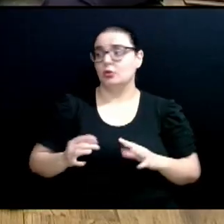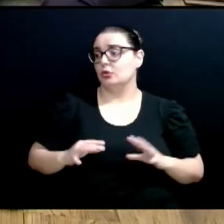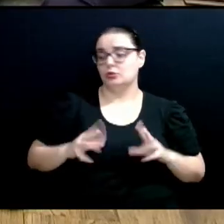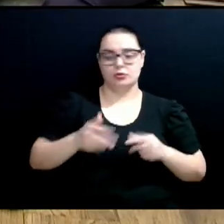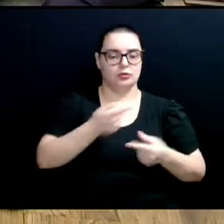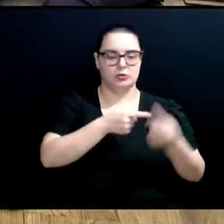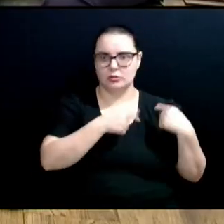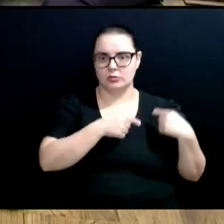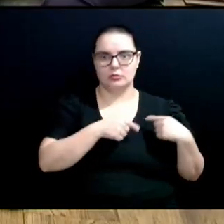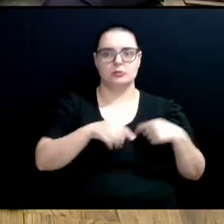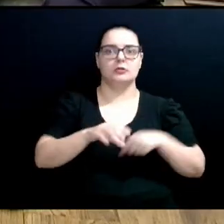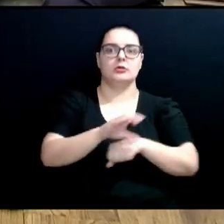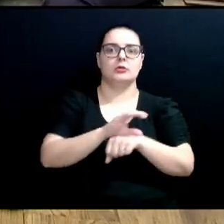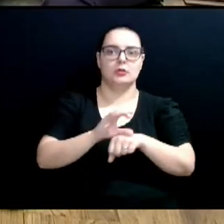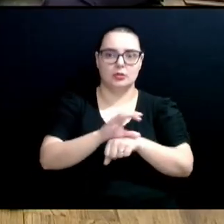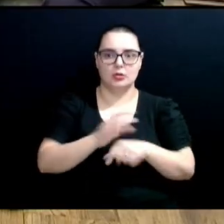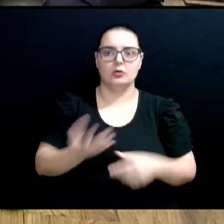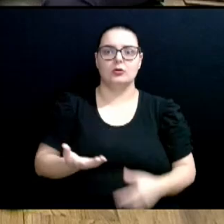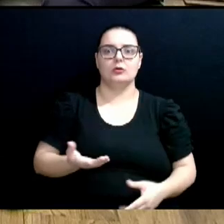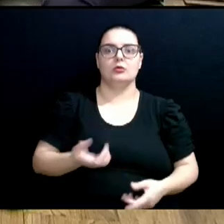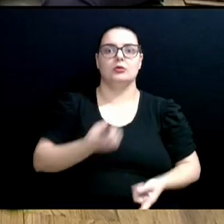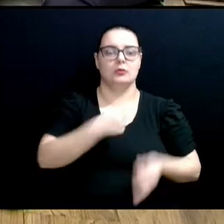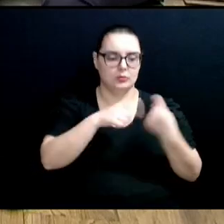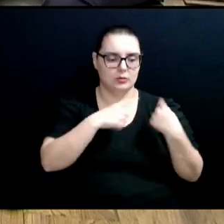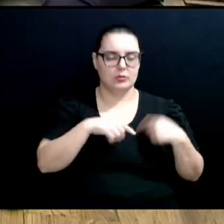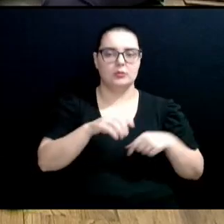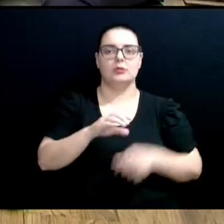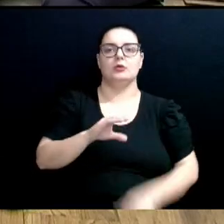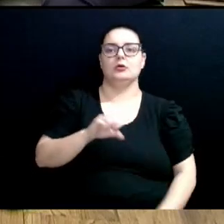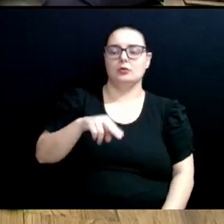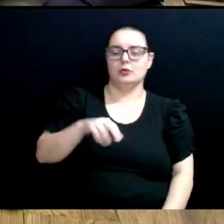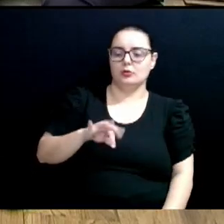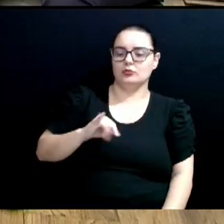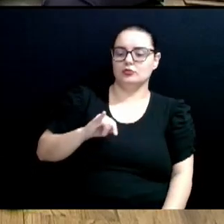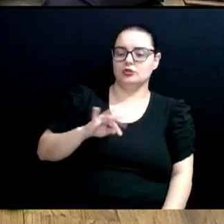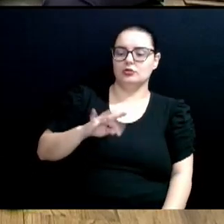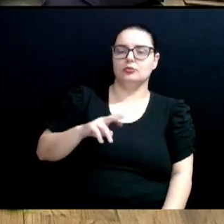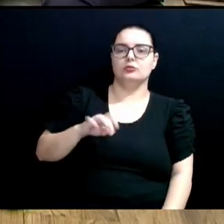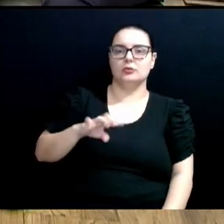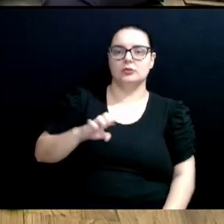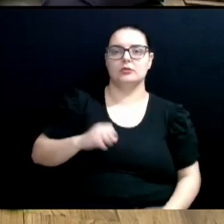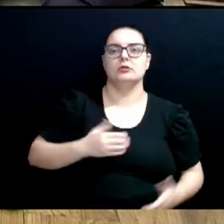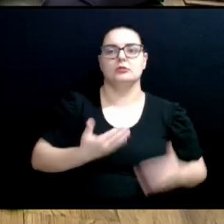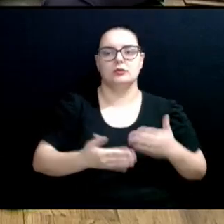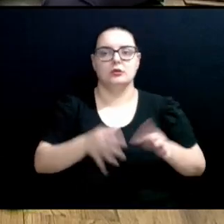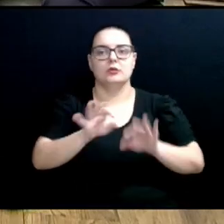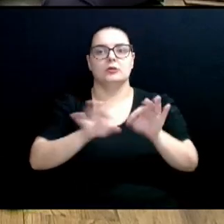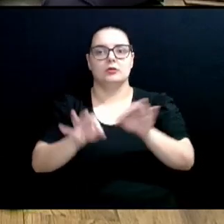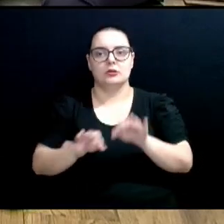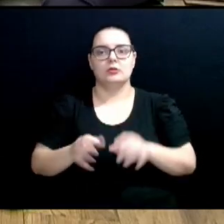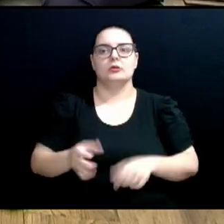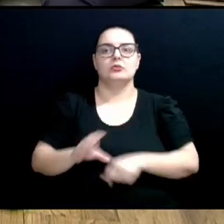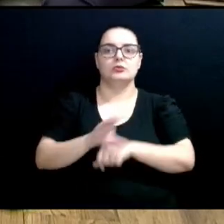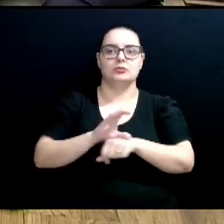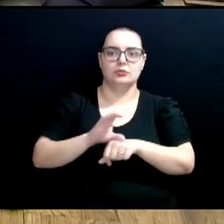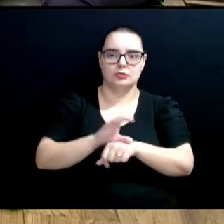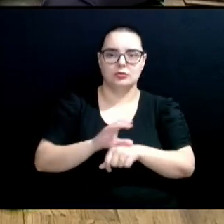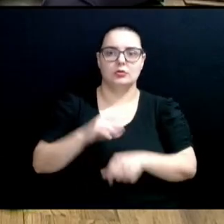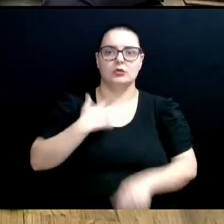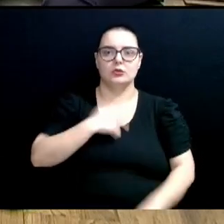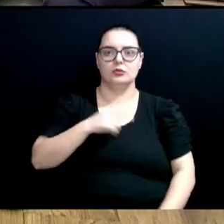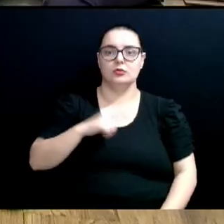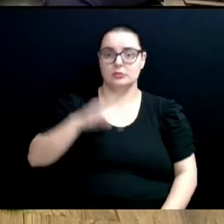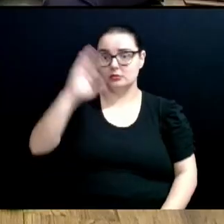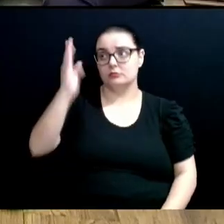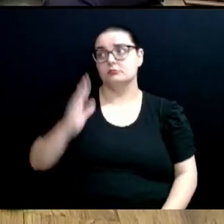constituições, todas as outras constituintes, né? Todos os processos de elaboração de constituições que a gente teve no Brasil, talvez a exceção